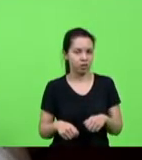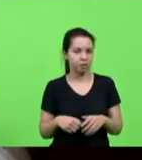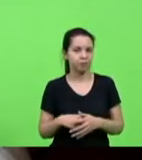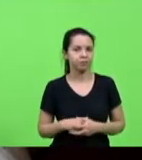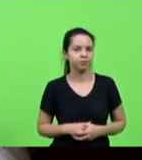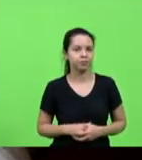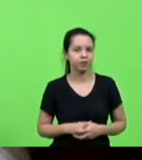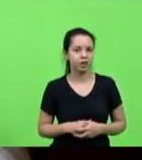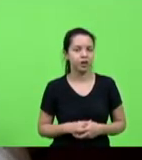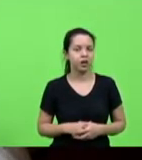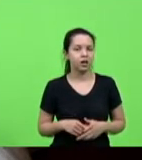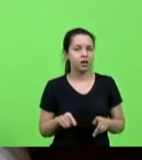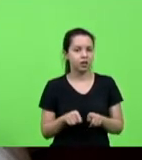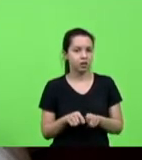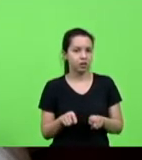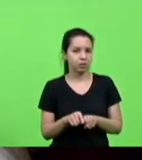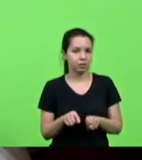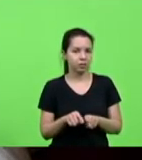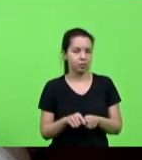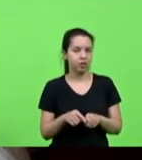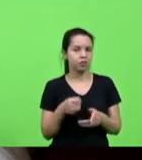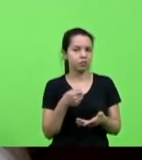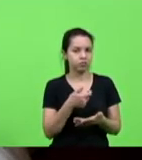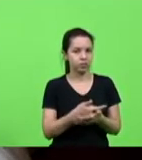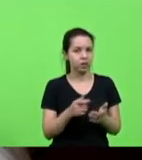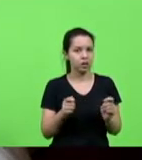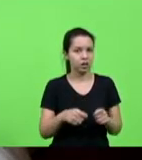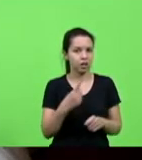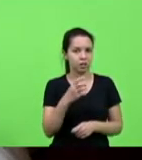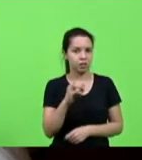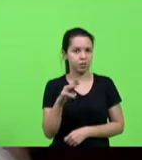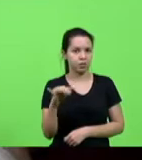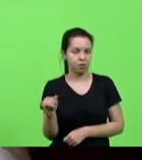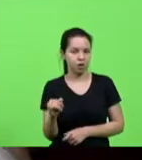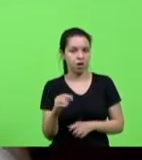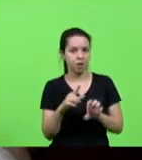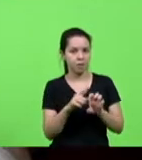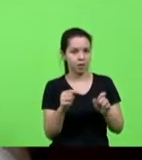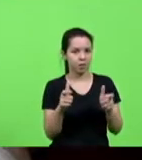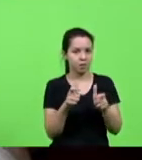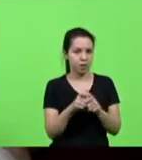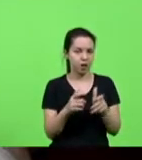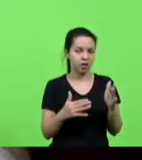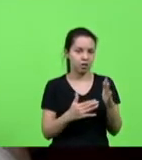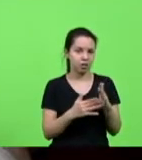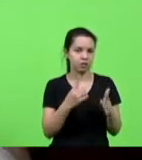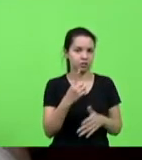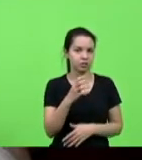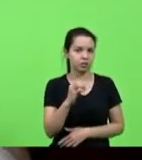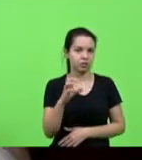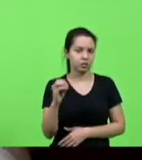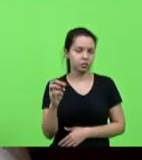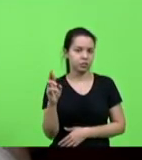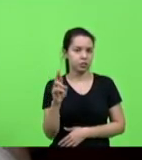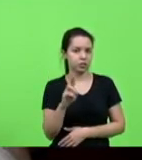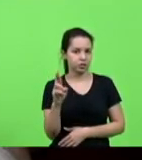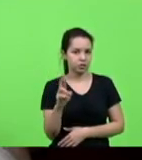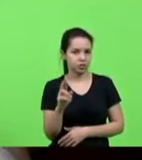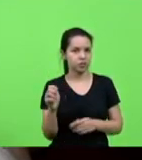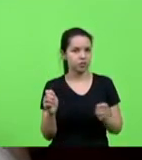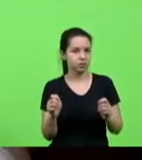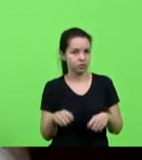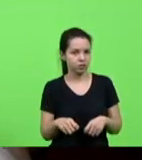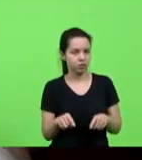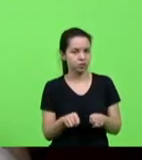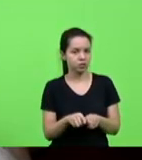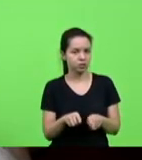mil reais, enquanto micro e pequenos empreendedores terão acesso de até 100 mil reais como contrapartida ao